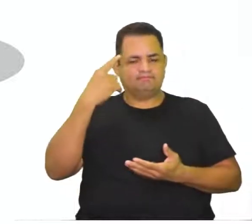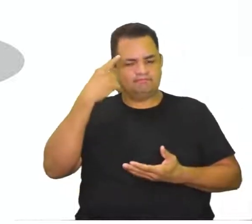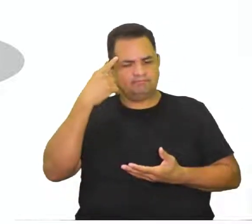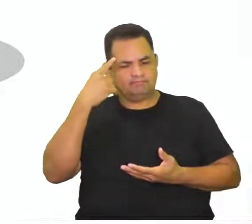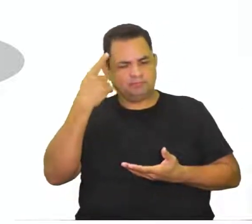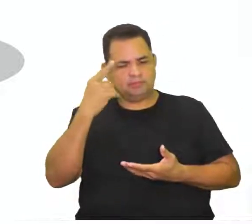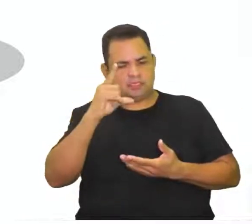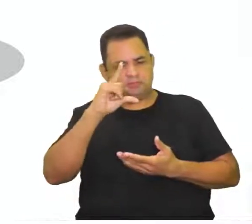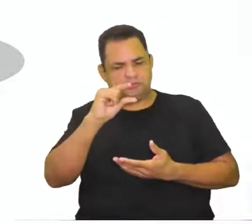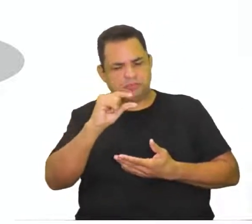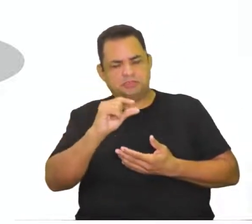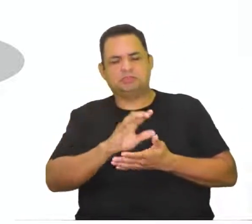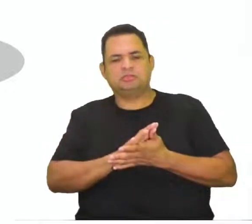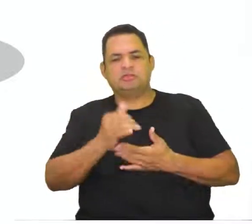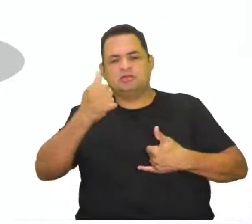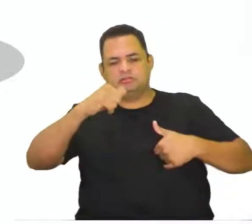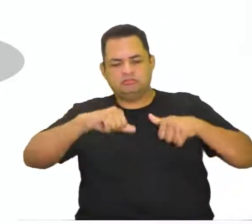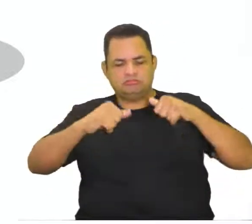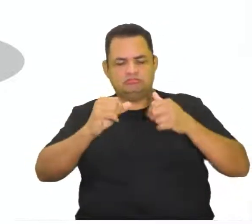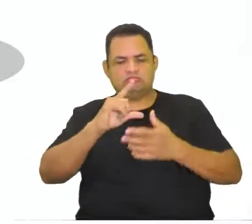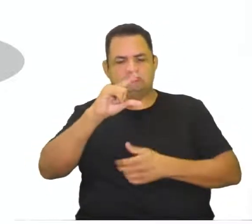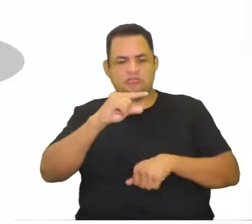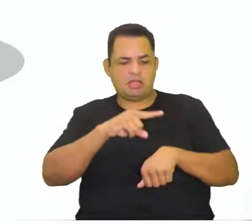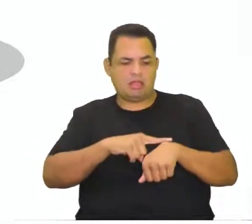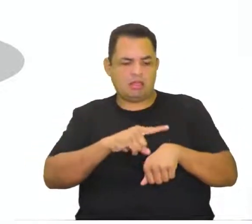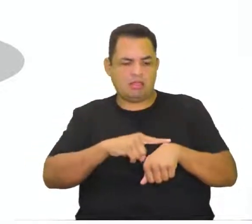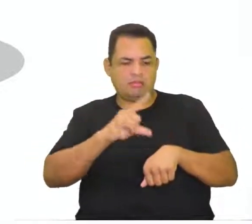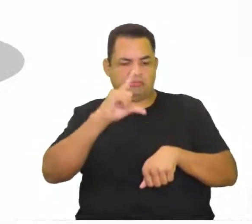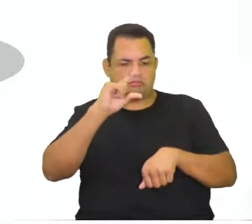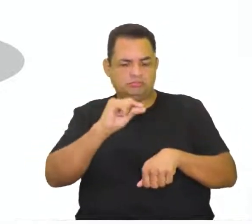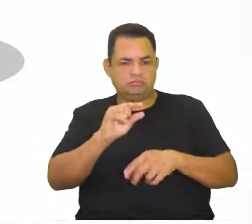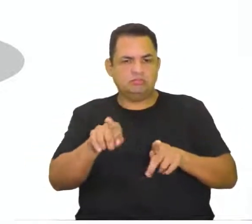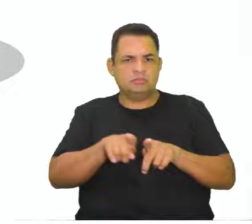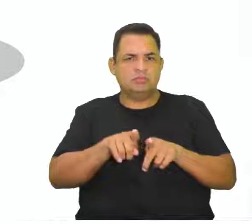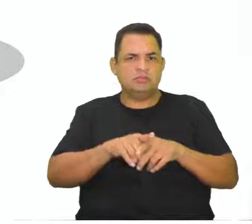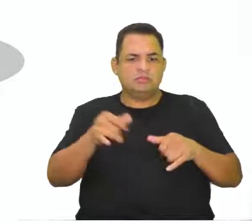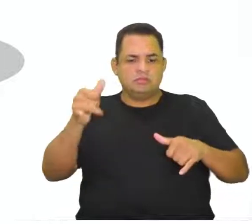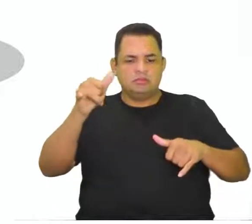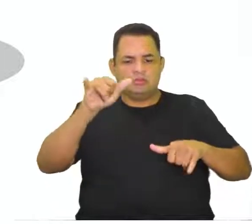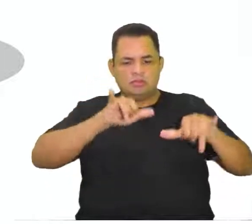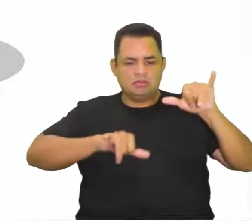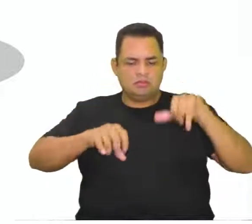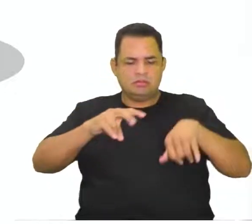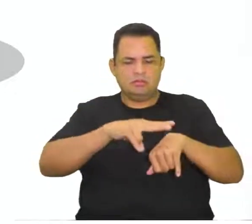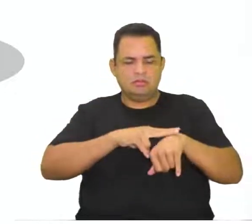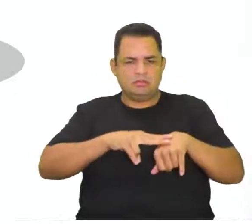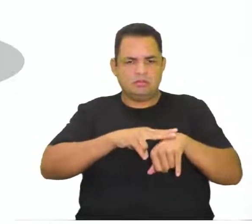reduzindo o tempo, também eu estou tendo economia. Então, a química verde, ela visa